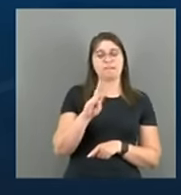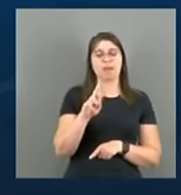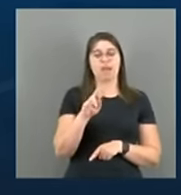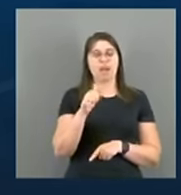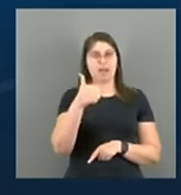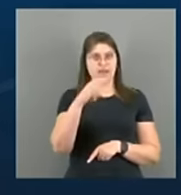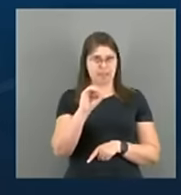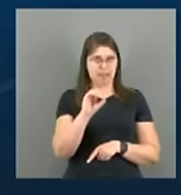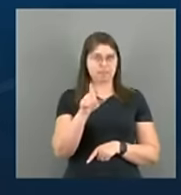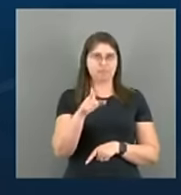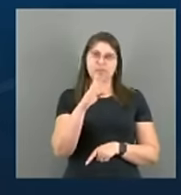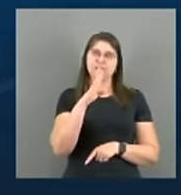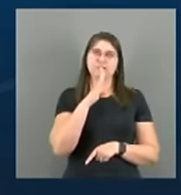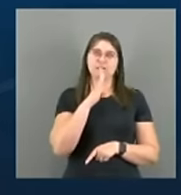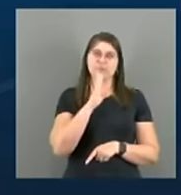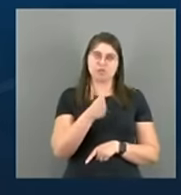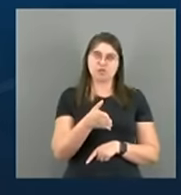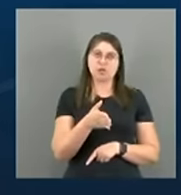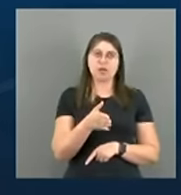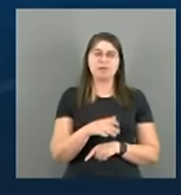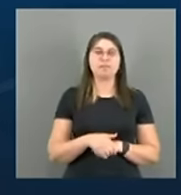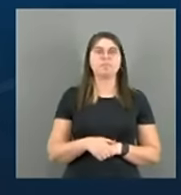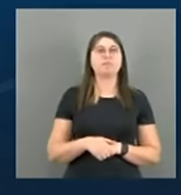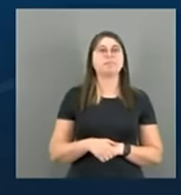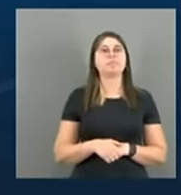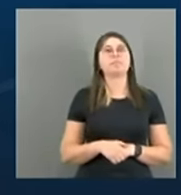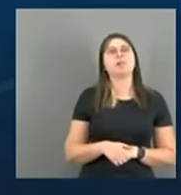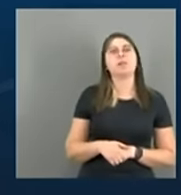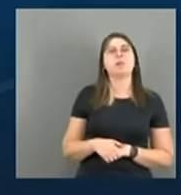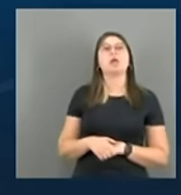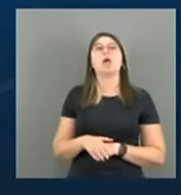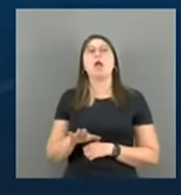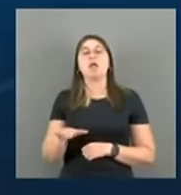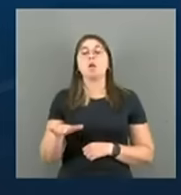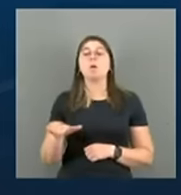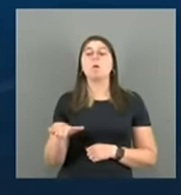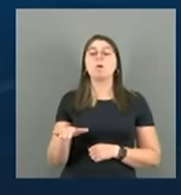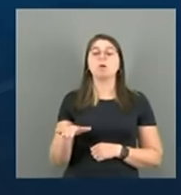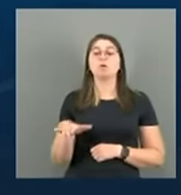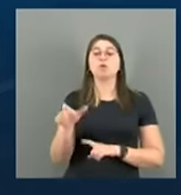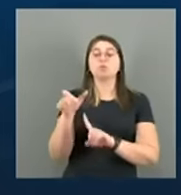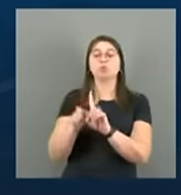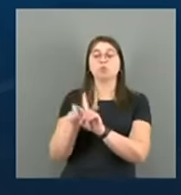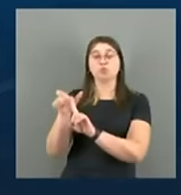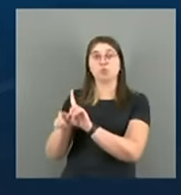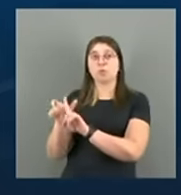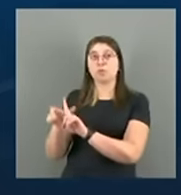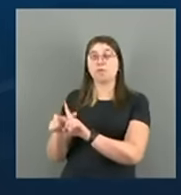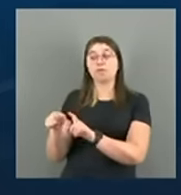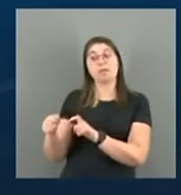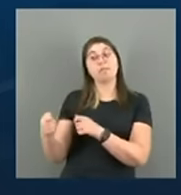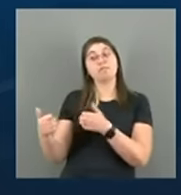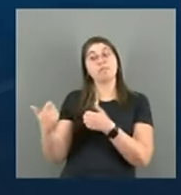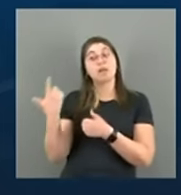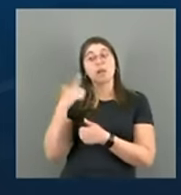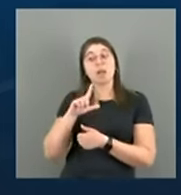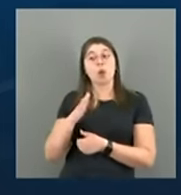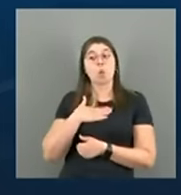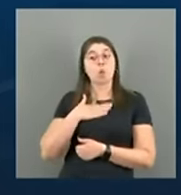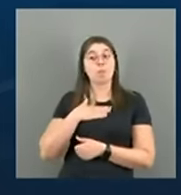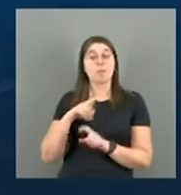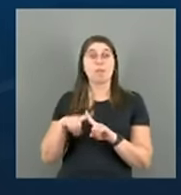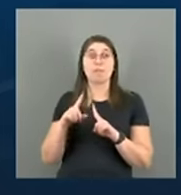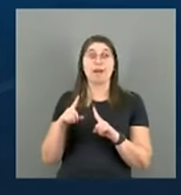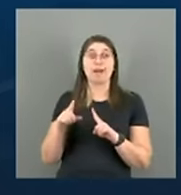já devem ter acesso à sua posse aí da minha empresa. E aí eu falava para esses jogadores que eles tinham que ganhar comigo. Porém, eles